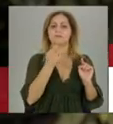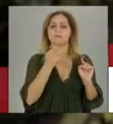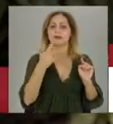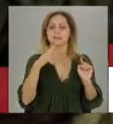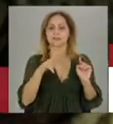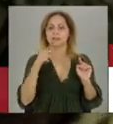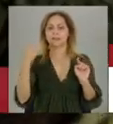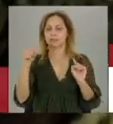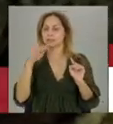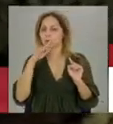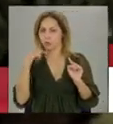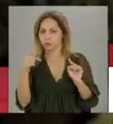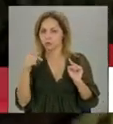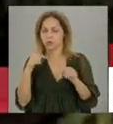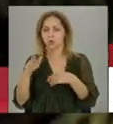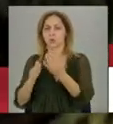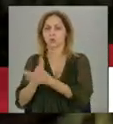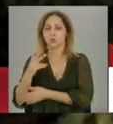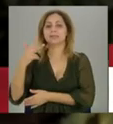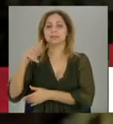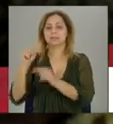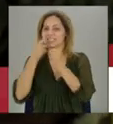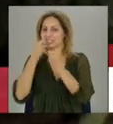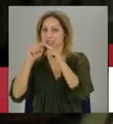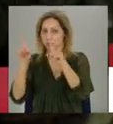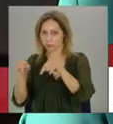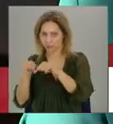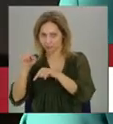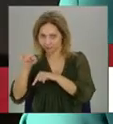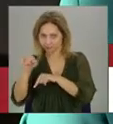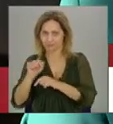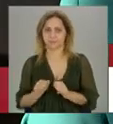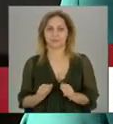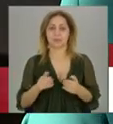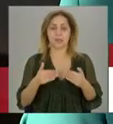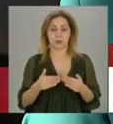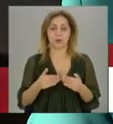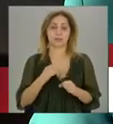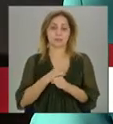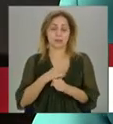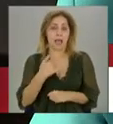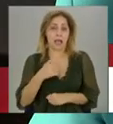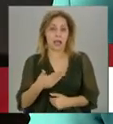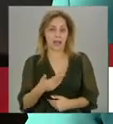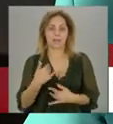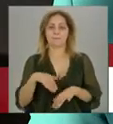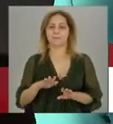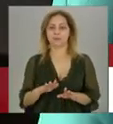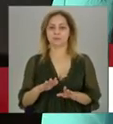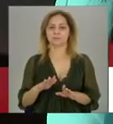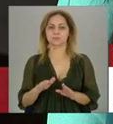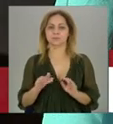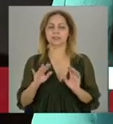tens a cor, segues. 100 azulejos. Por agora estamos com trabalho. A questão é o que é